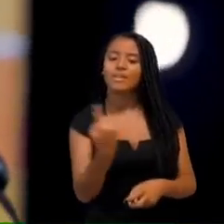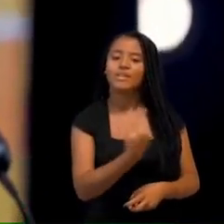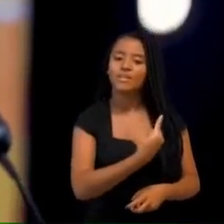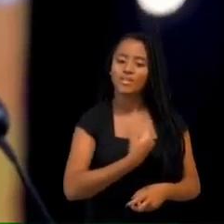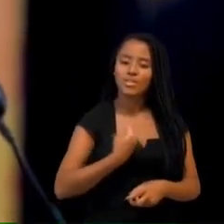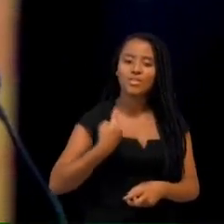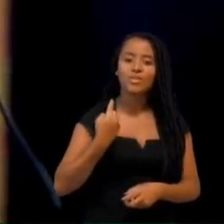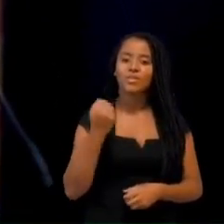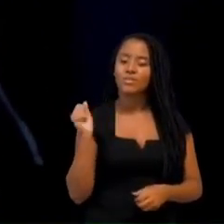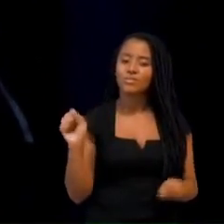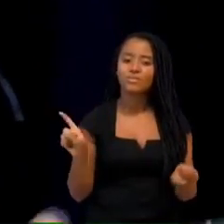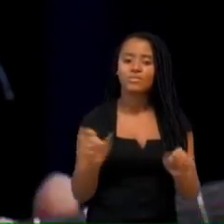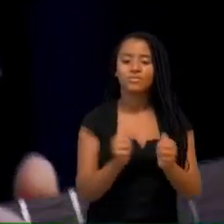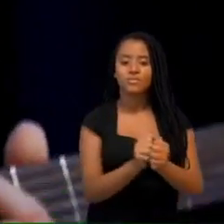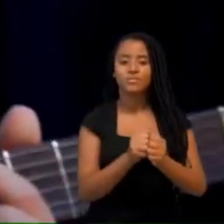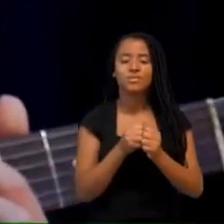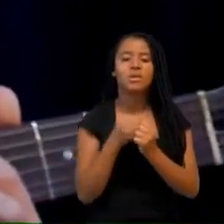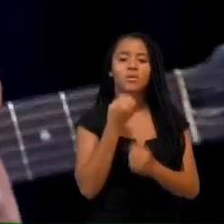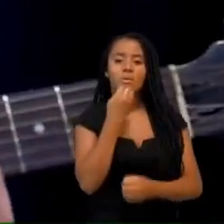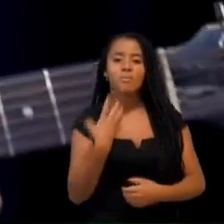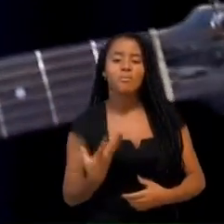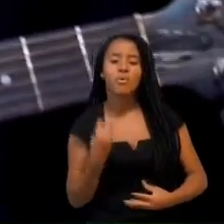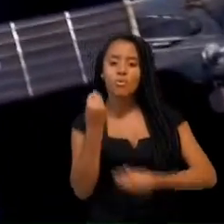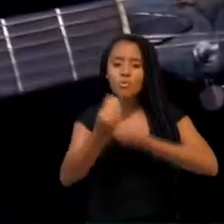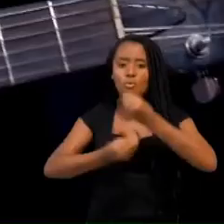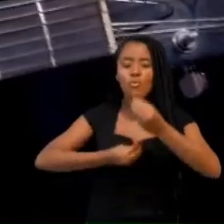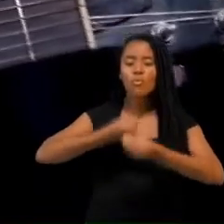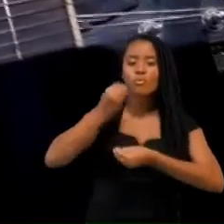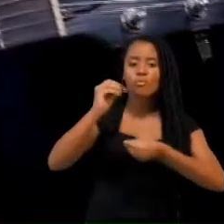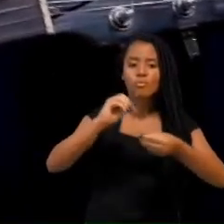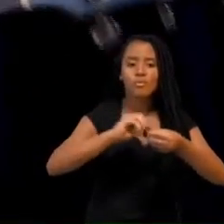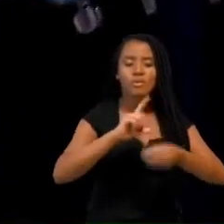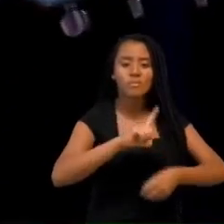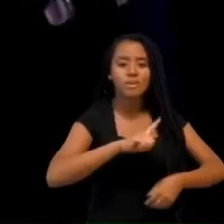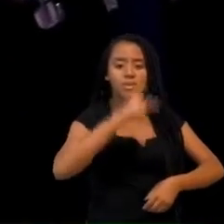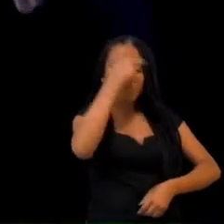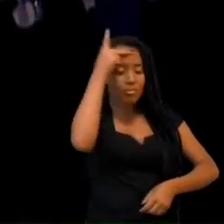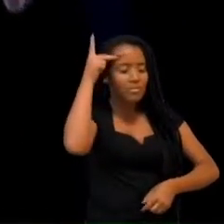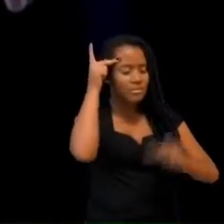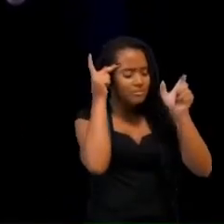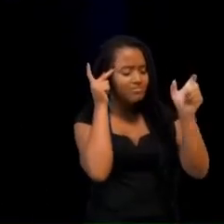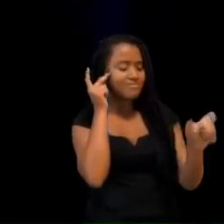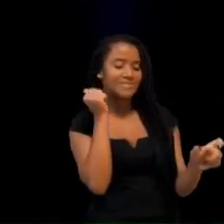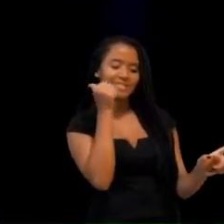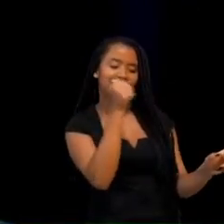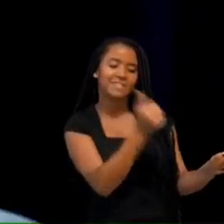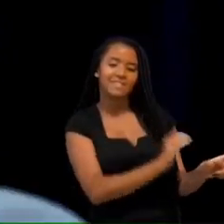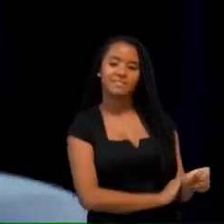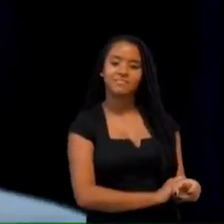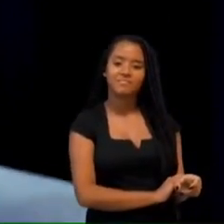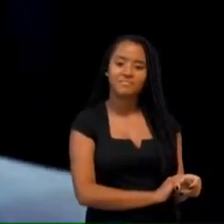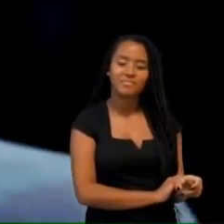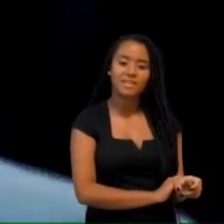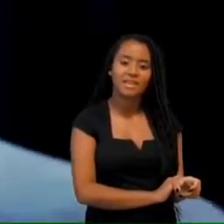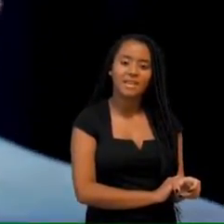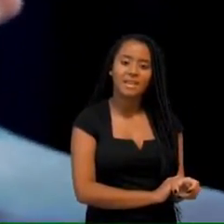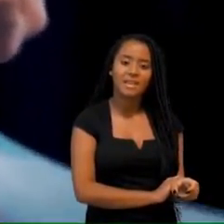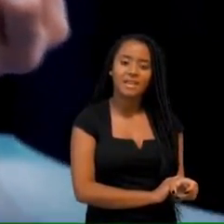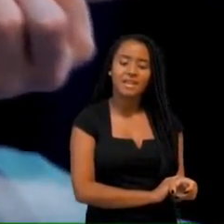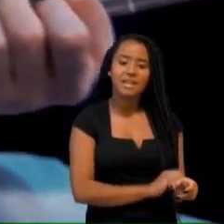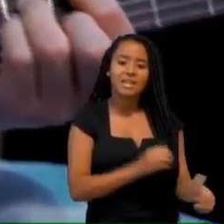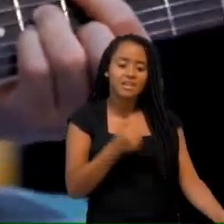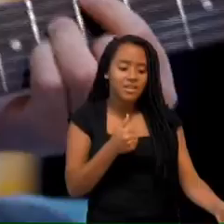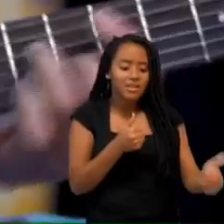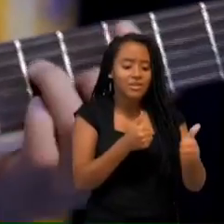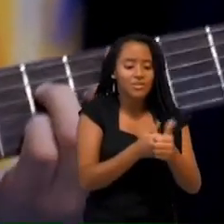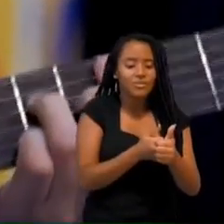vale a pena Como faz pra ser alguém assim desapegada mais